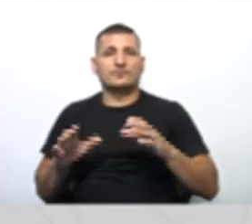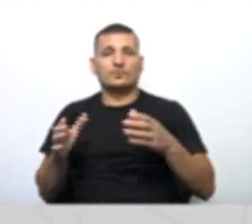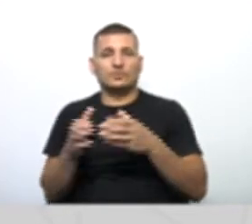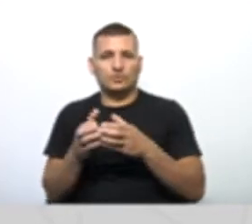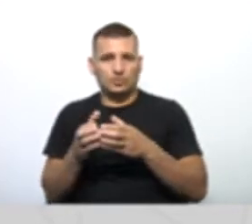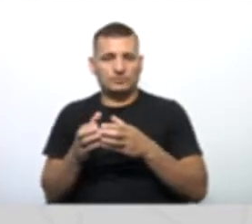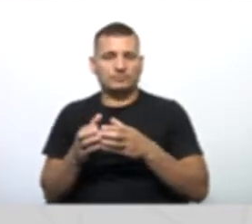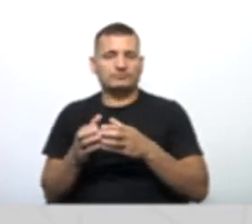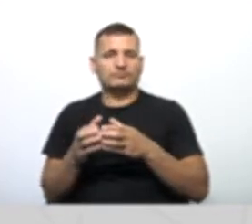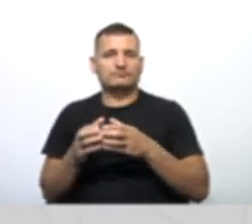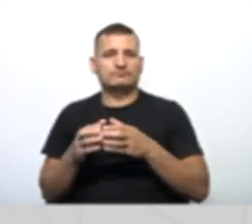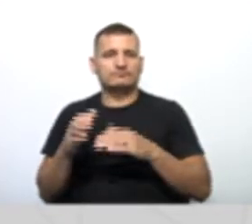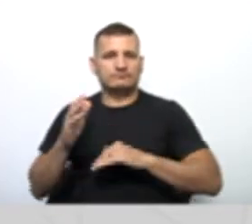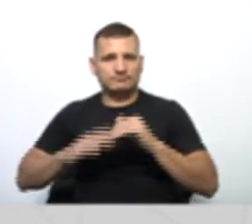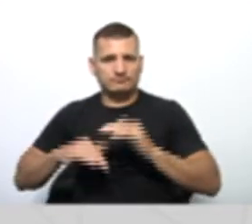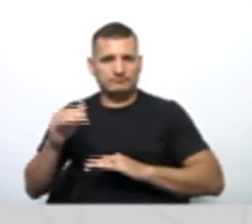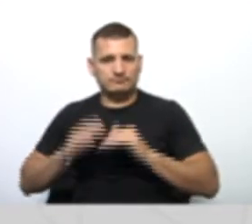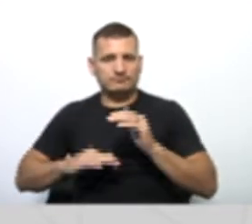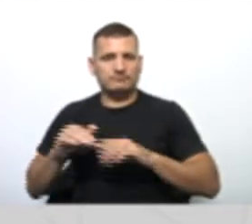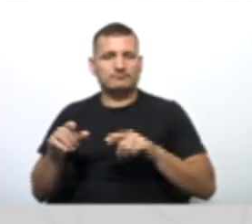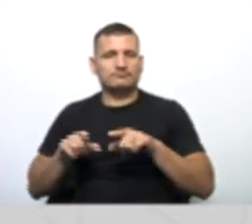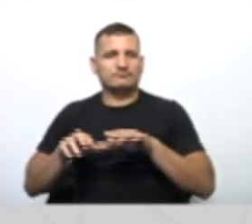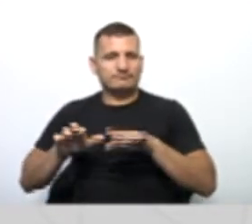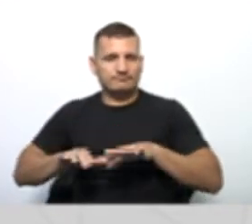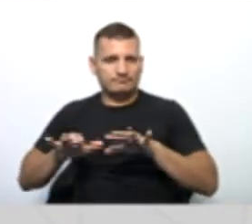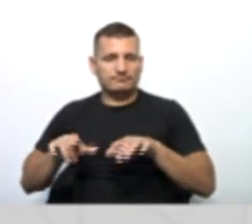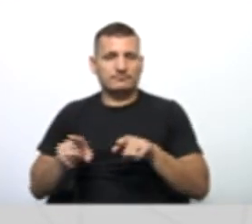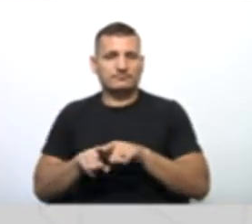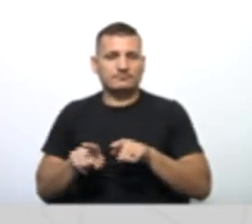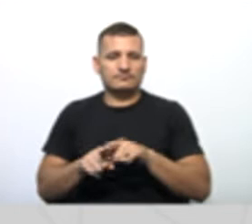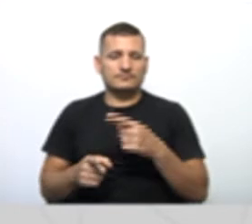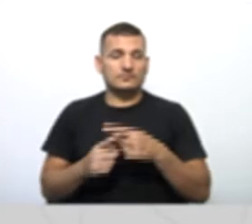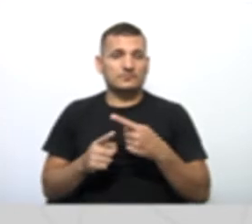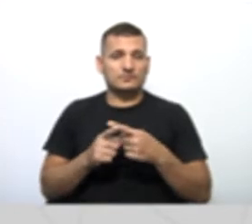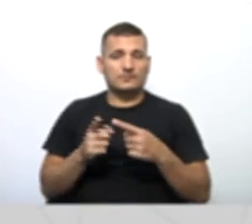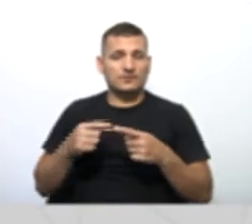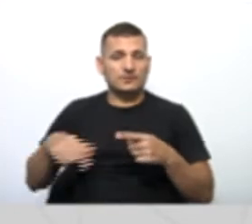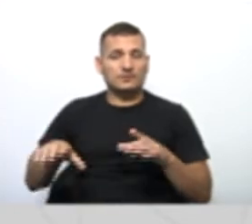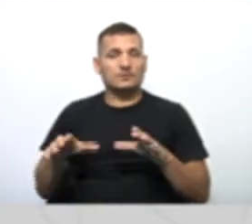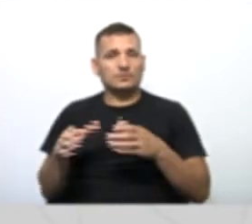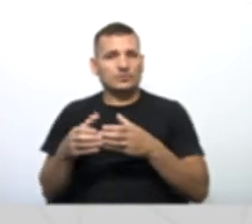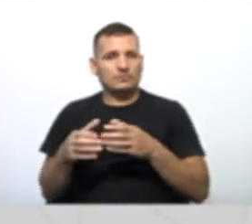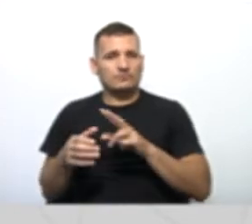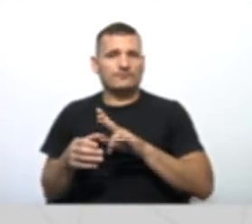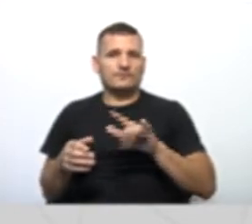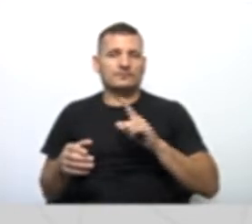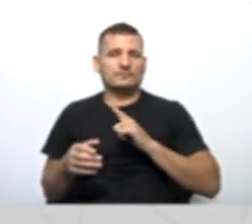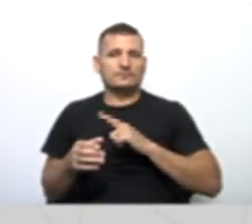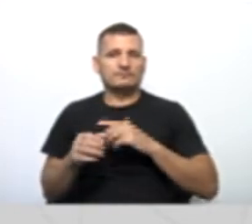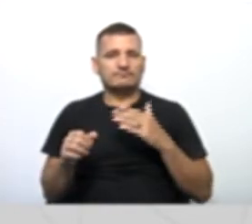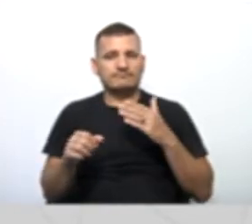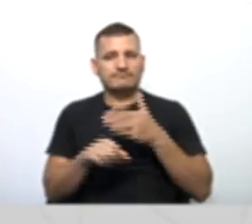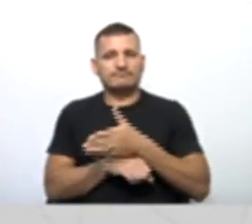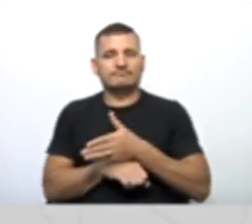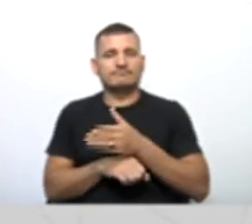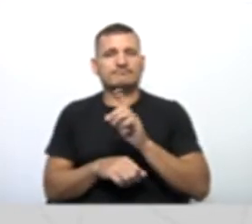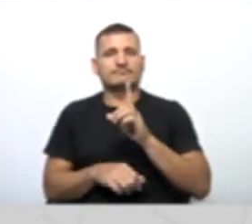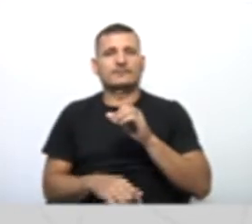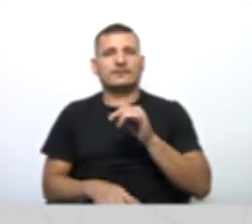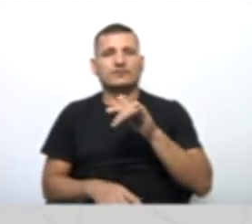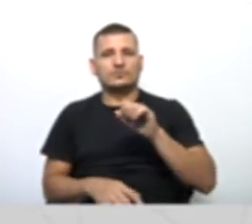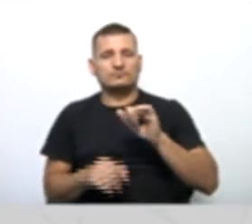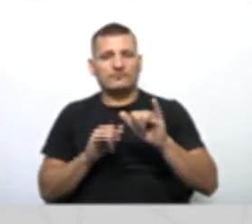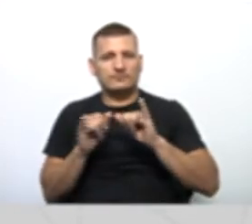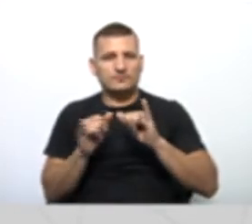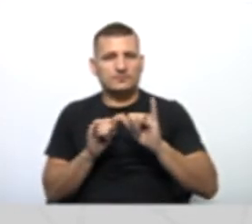desenvolvimento. Por quê? Essa equipe vai ter, muito provavelmente, acesso a dados sigilosos da